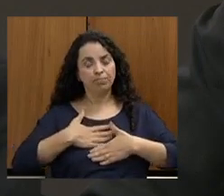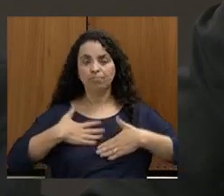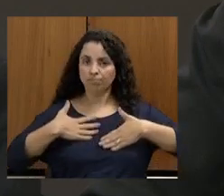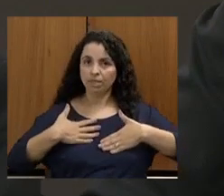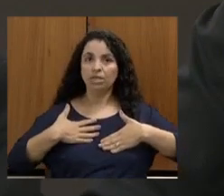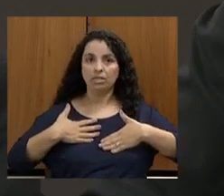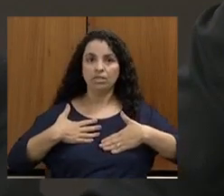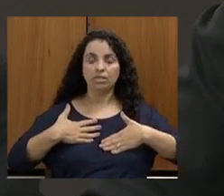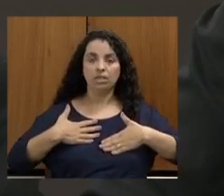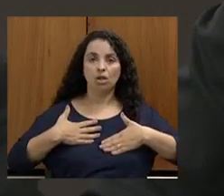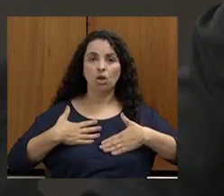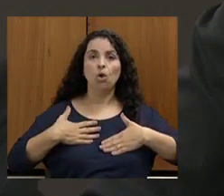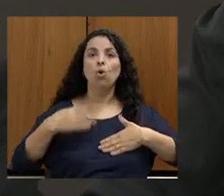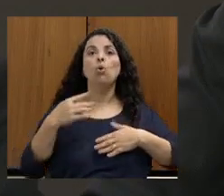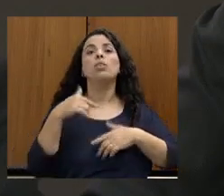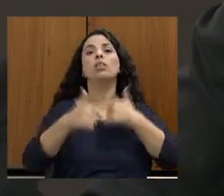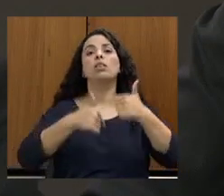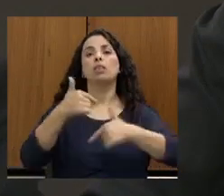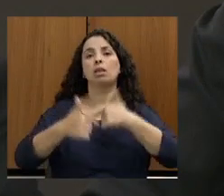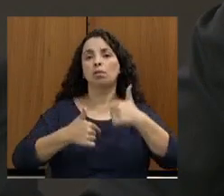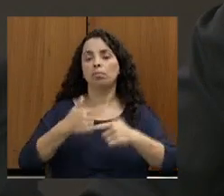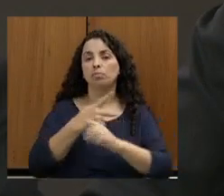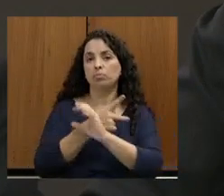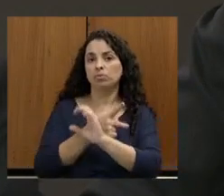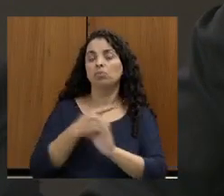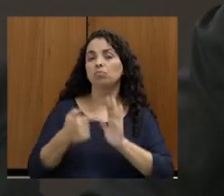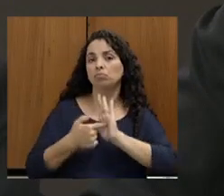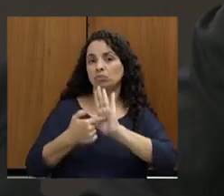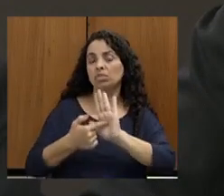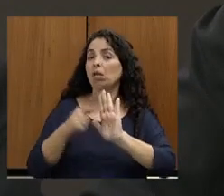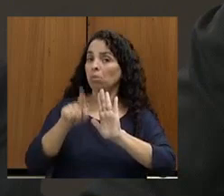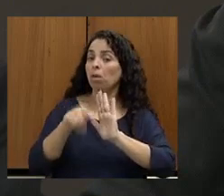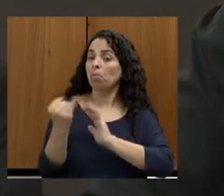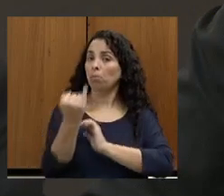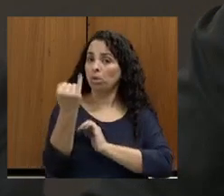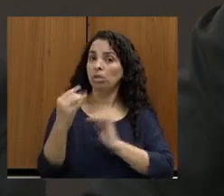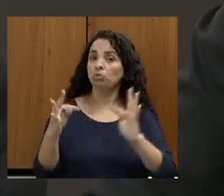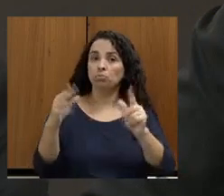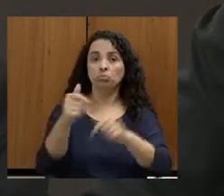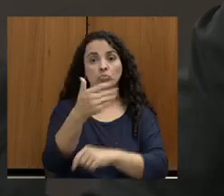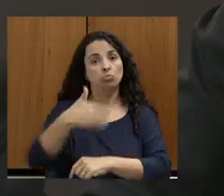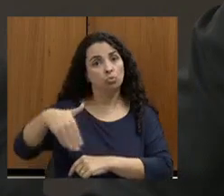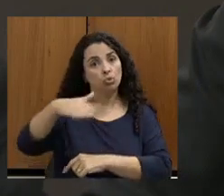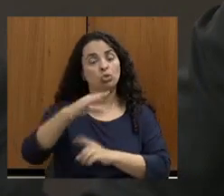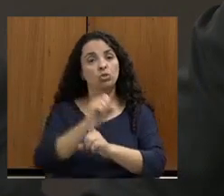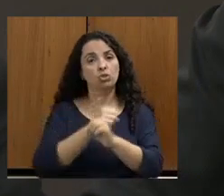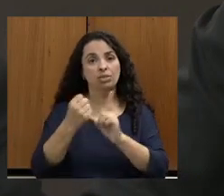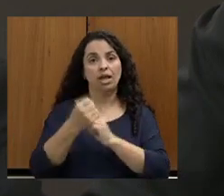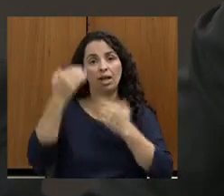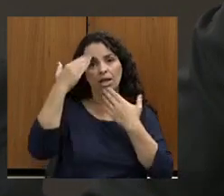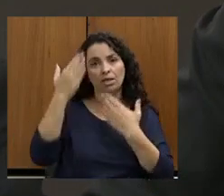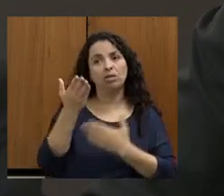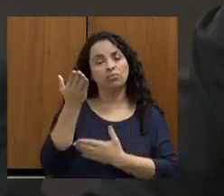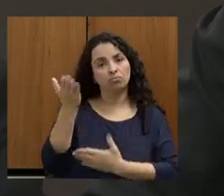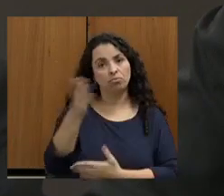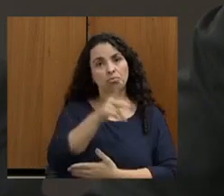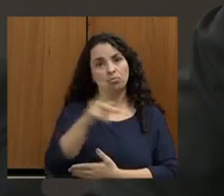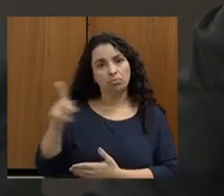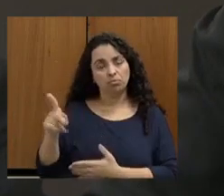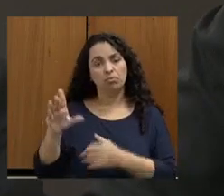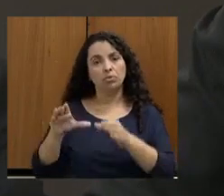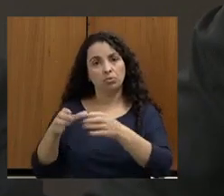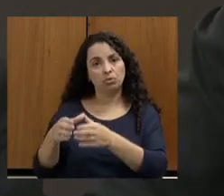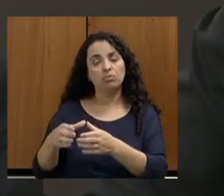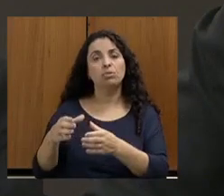apresentar um pouco do trabalho da Polícia Civil, que é tão importante para a sociedade. Então, quero também agradecer aqui Vossa Excelência pela oportunidade,